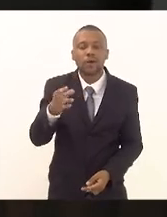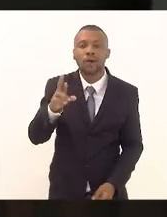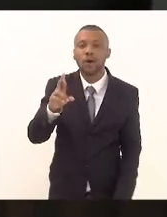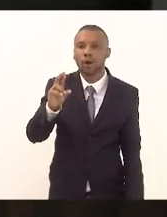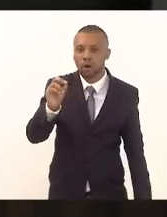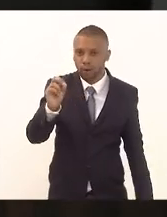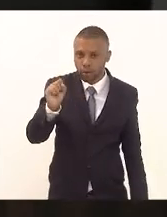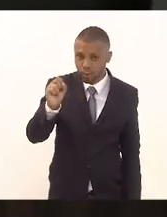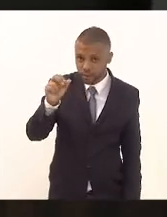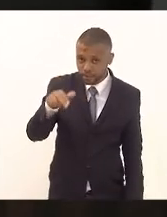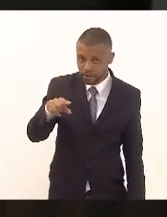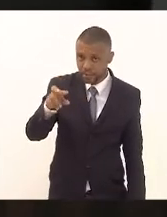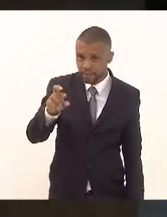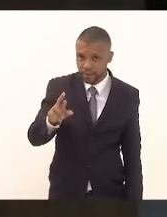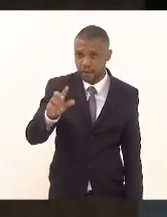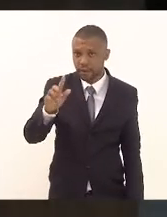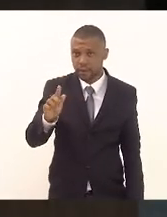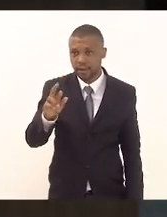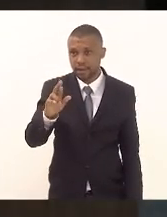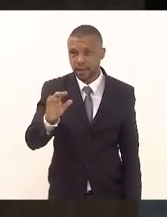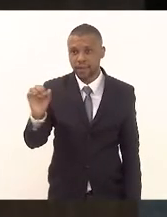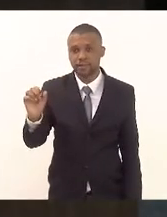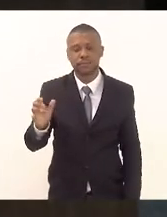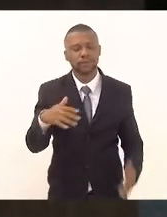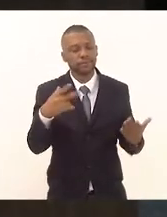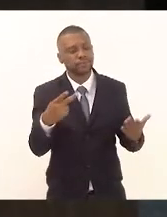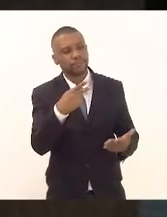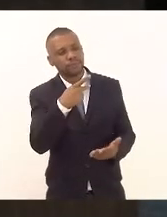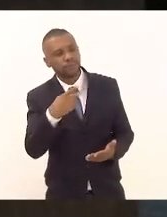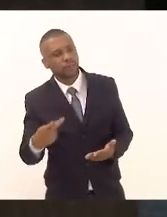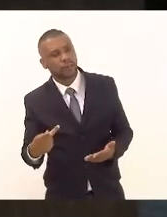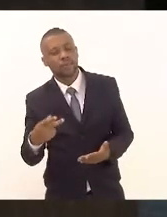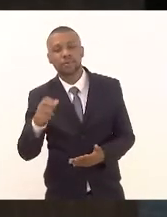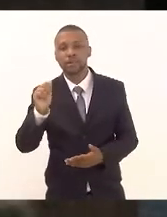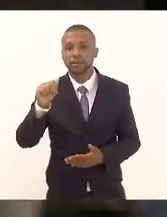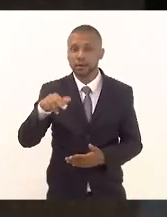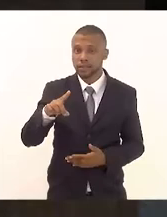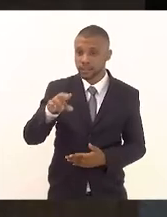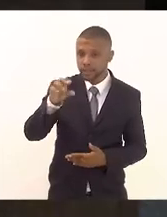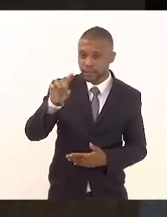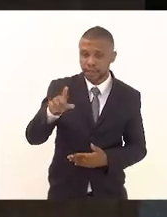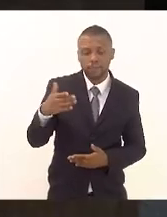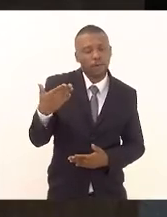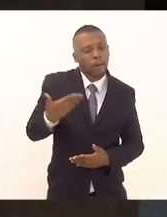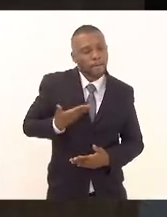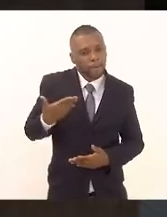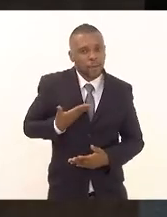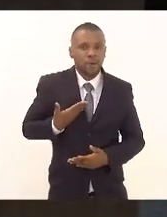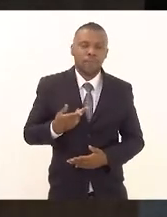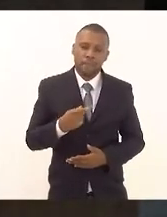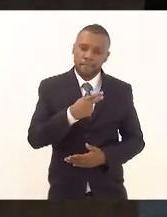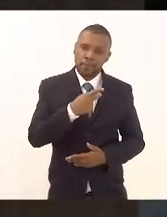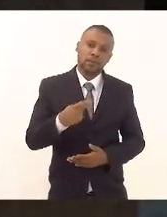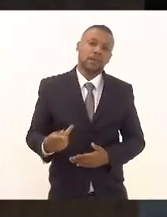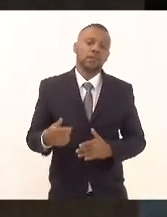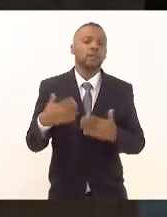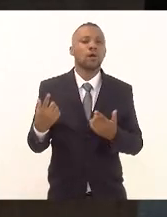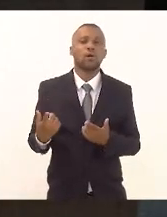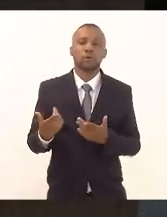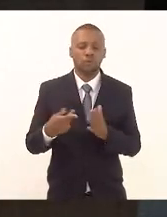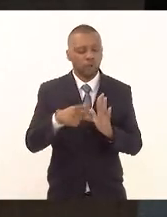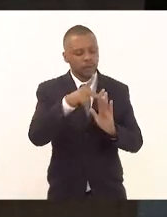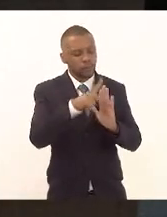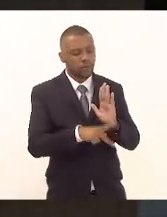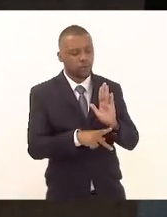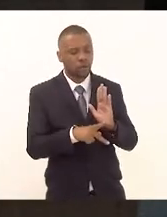Rosenberg. Senhor presidente, André Ceciliano, meu querido amigo presidente, por que eu fiz esse